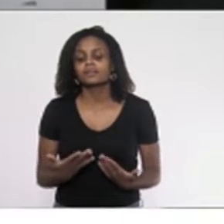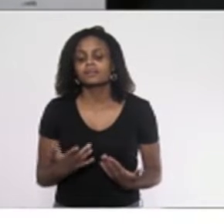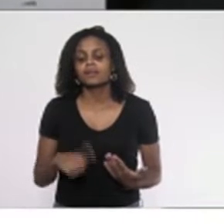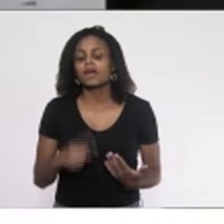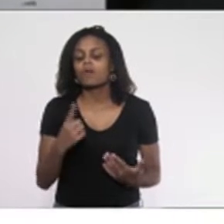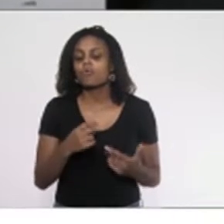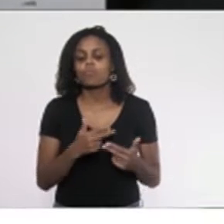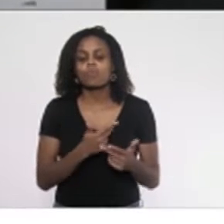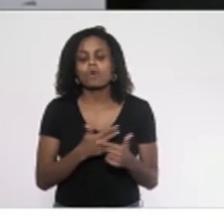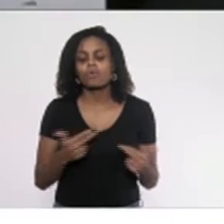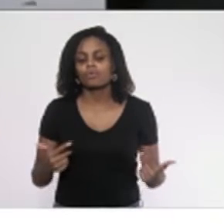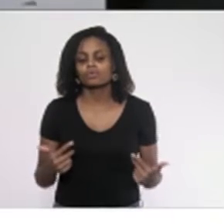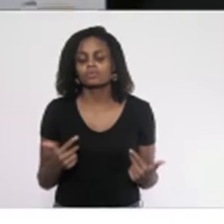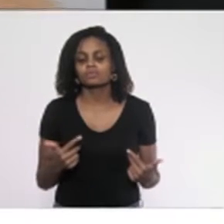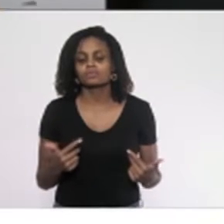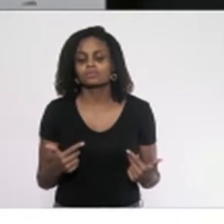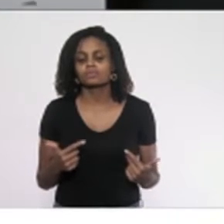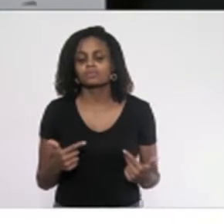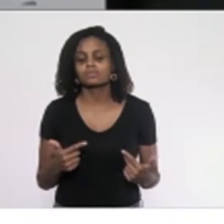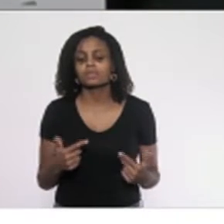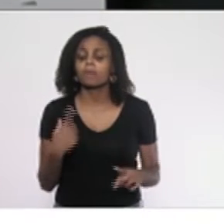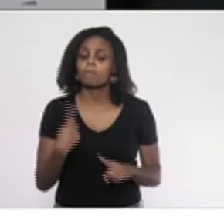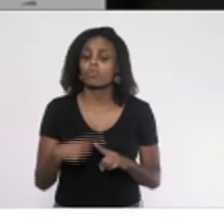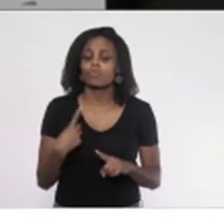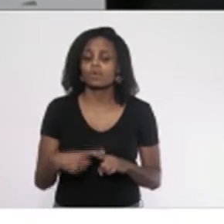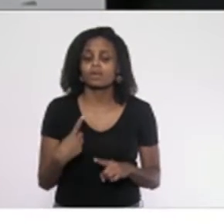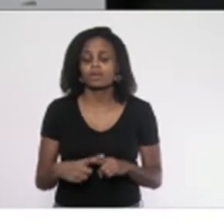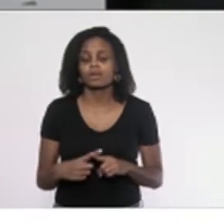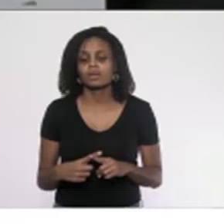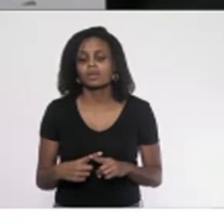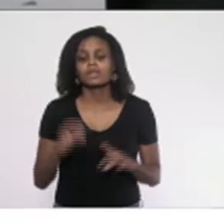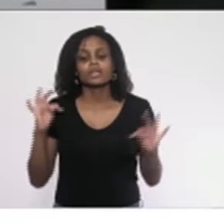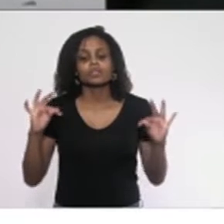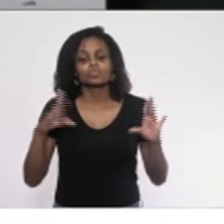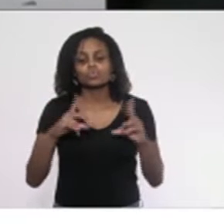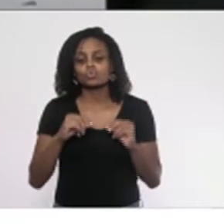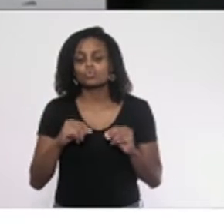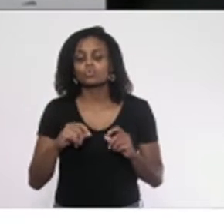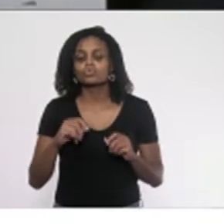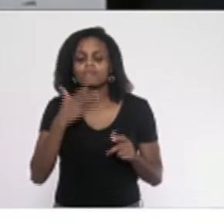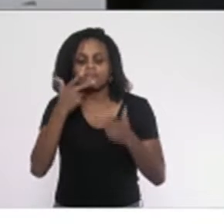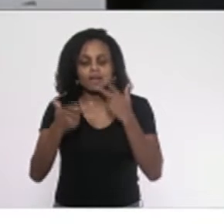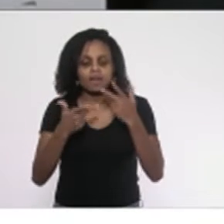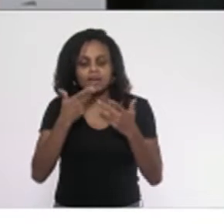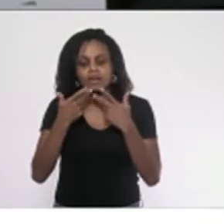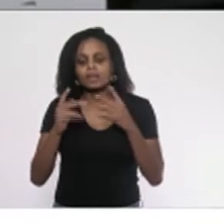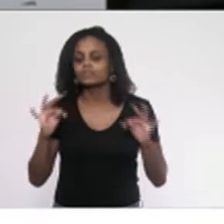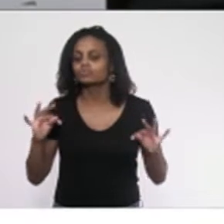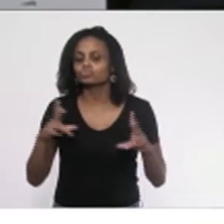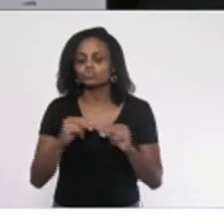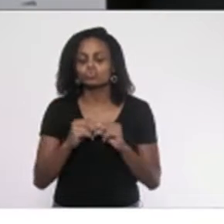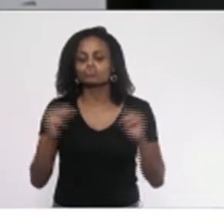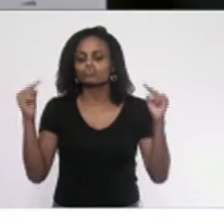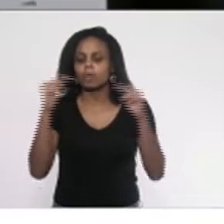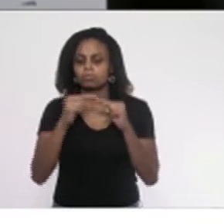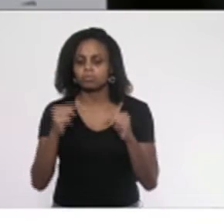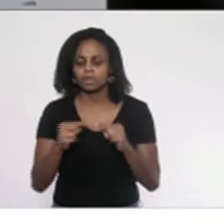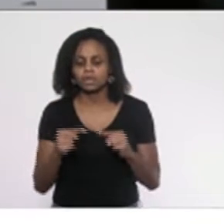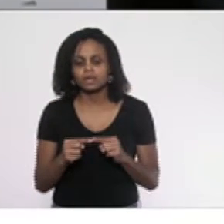que realmente... Né, até porque tudo que se fala, tudo que se diz